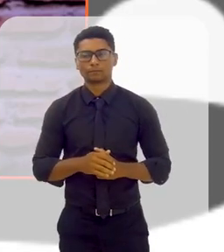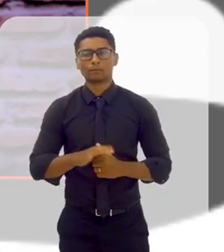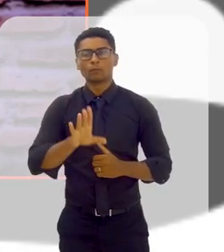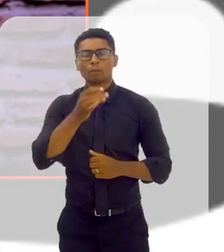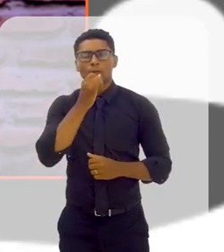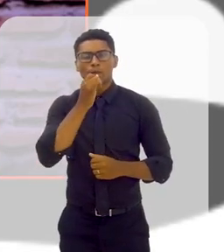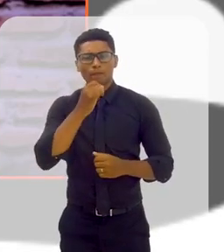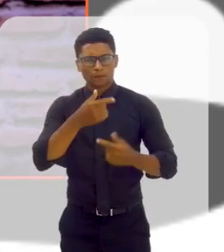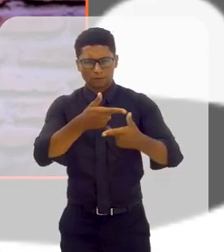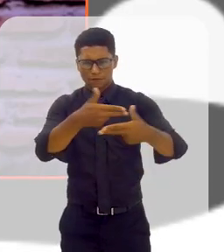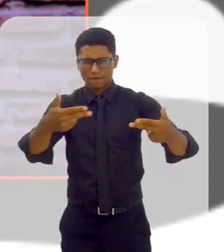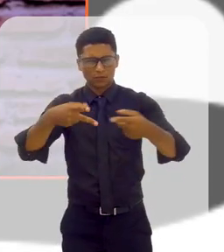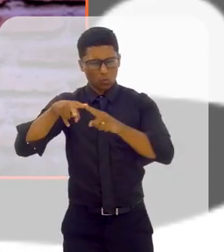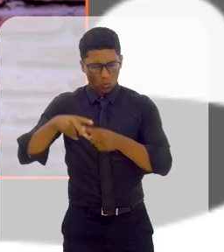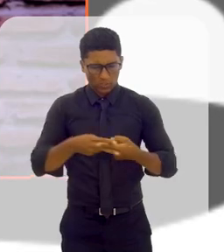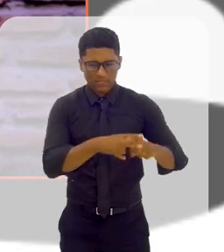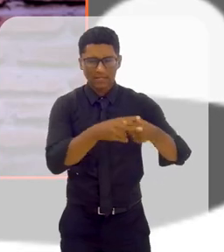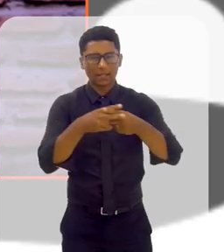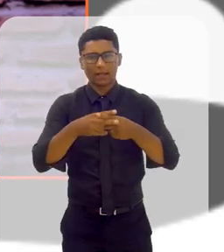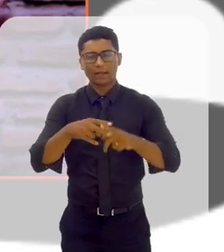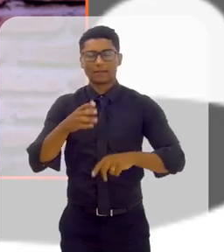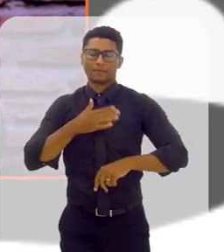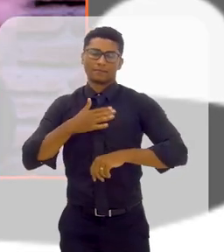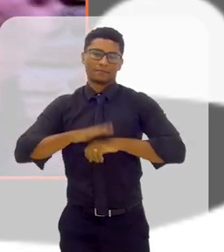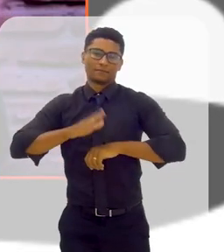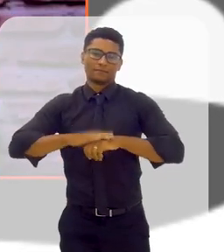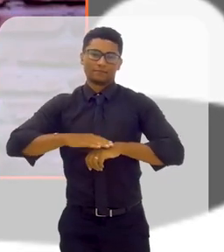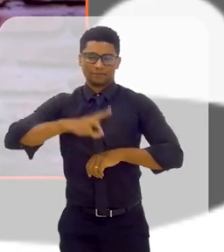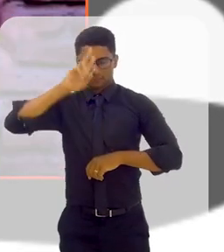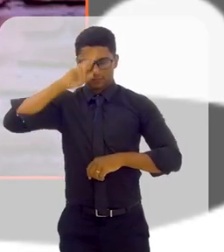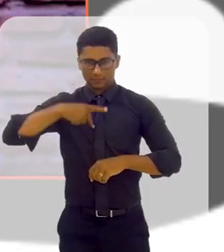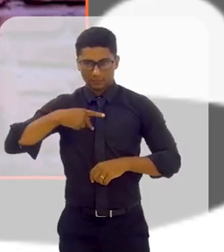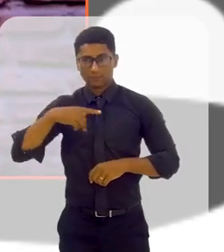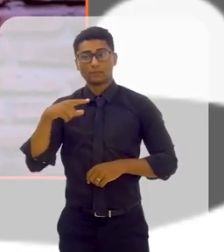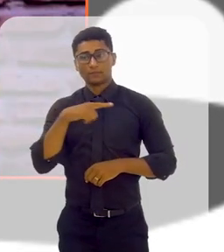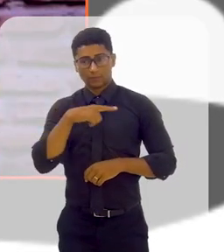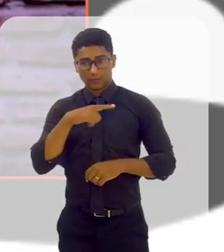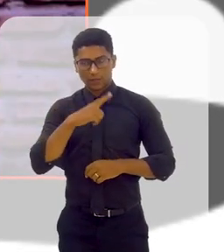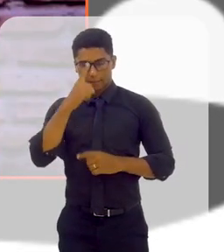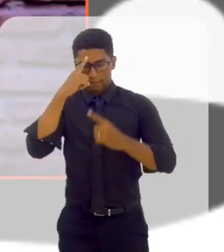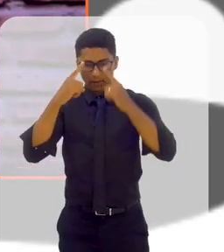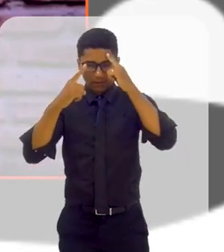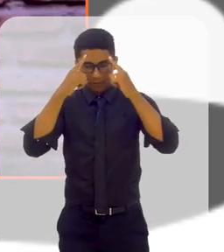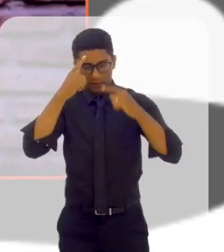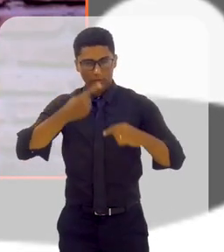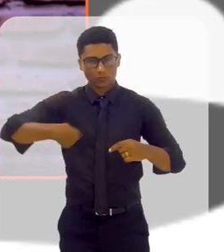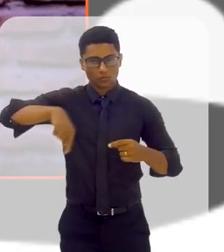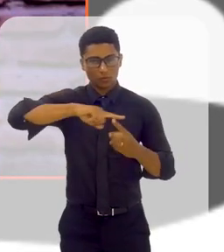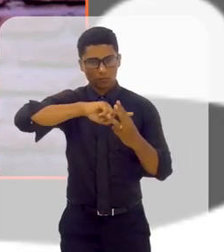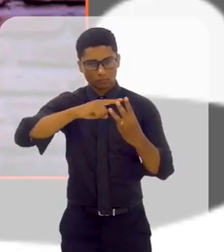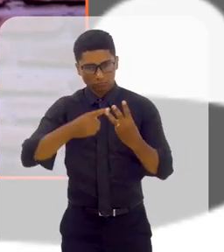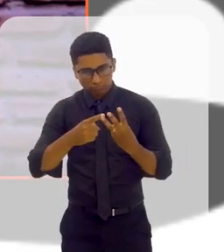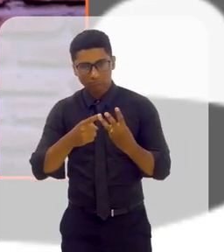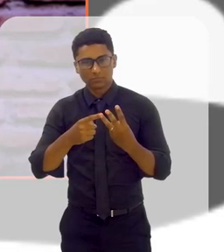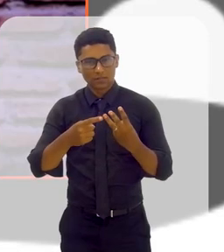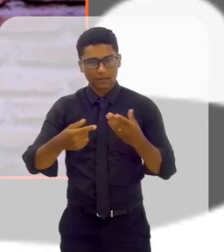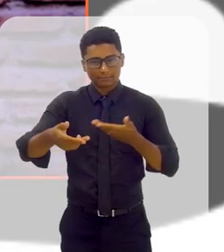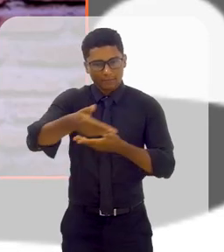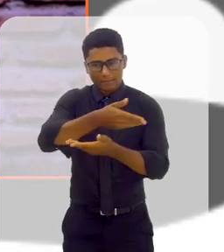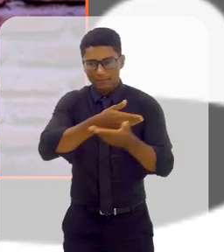Produto veio de mim então Tecnicamente falando existe ideias em conjuntos e nós vamos